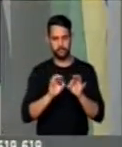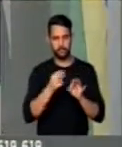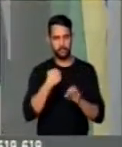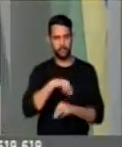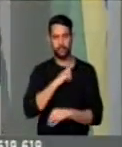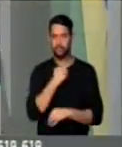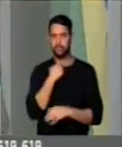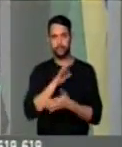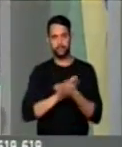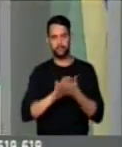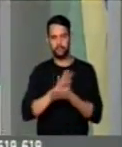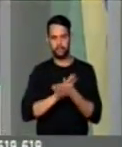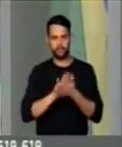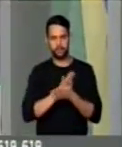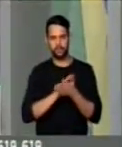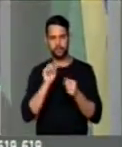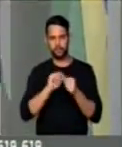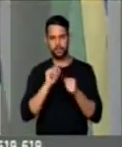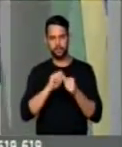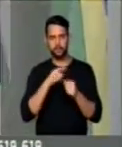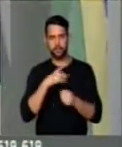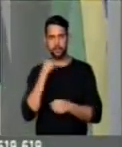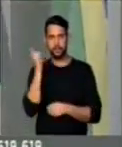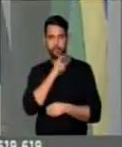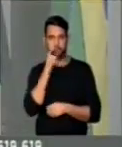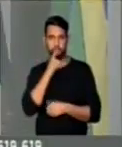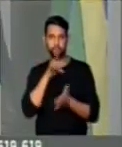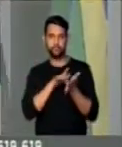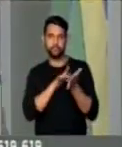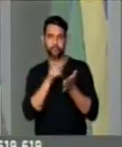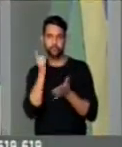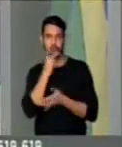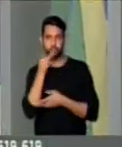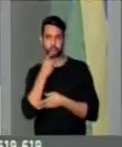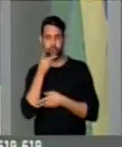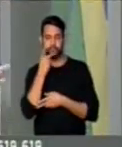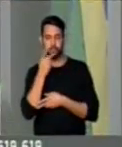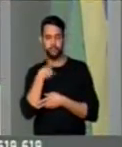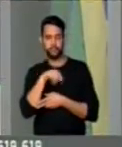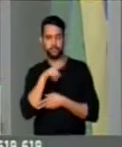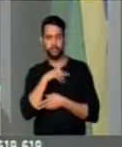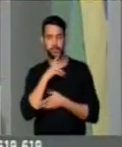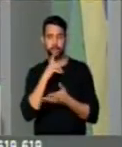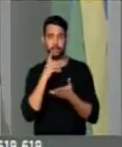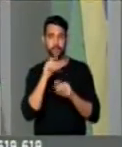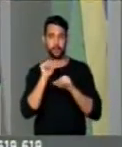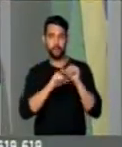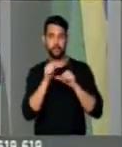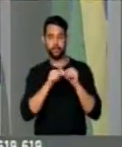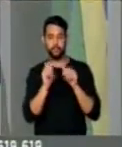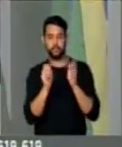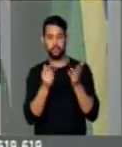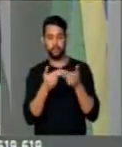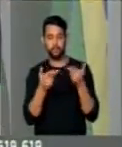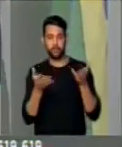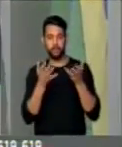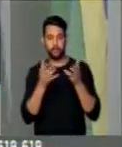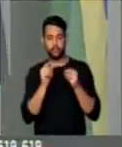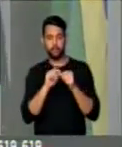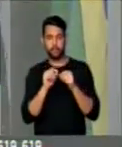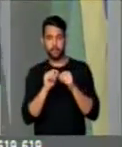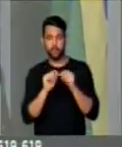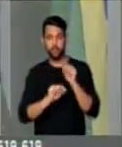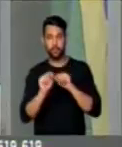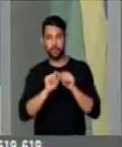não podemos mais ficar só no falso discurso, no dourado da pílula, que muitas vezes se transforma numa droga, querendo